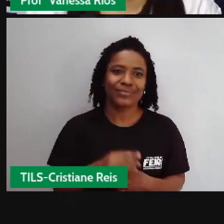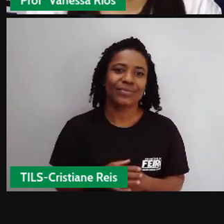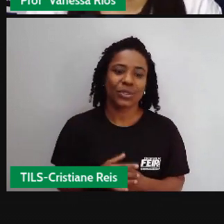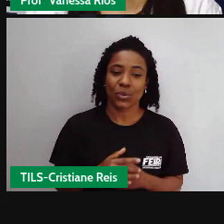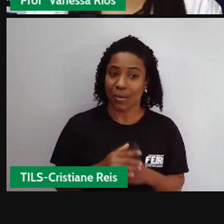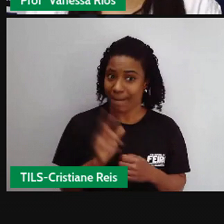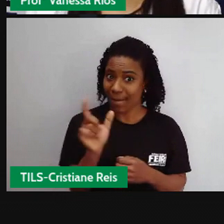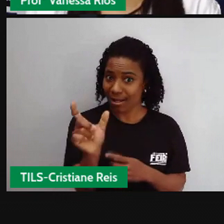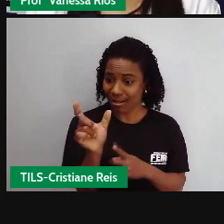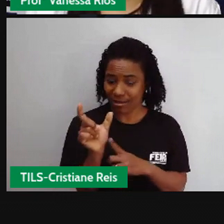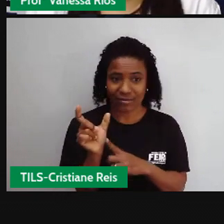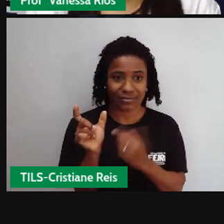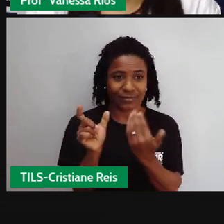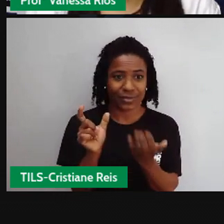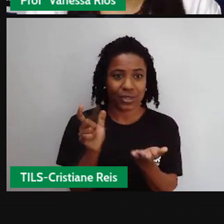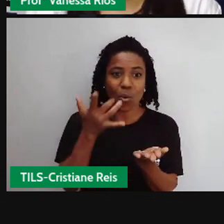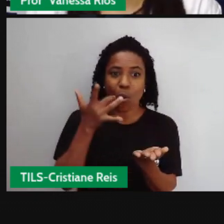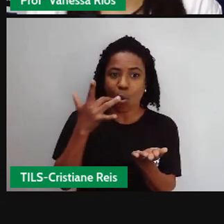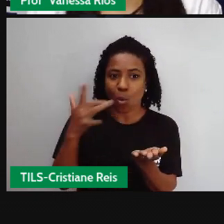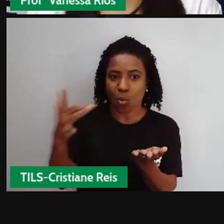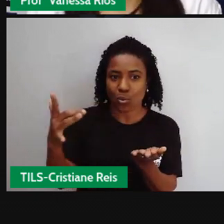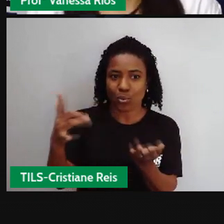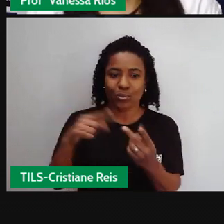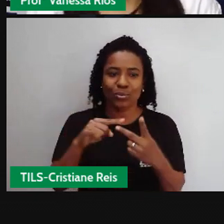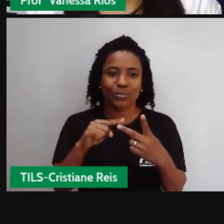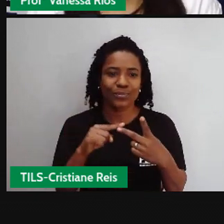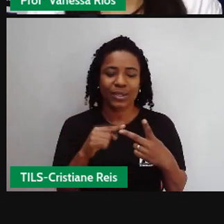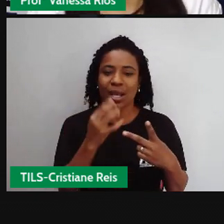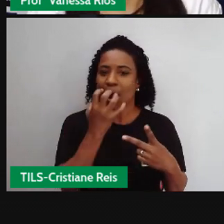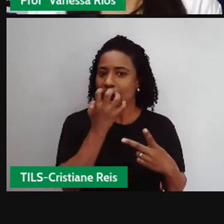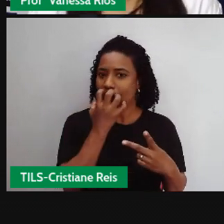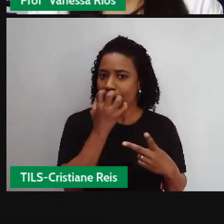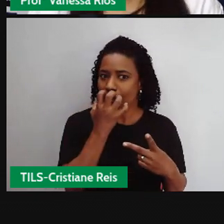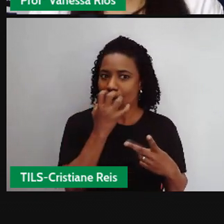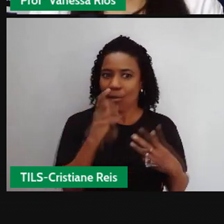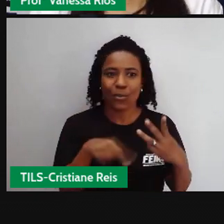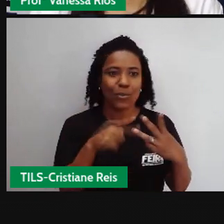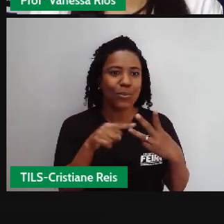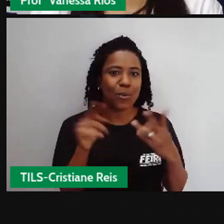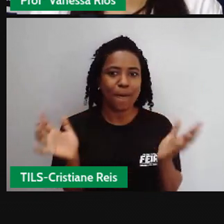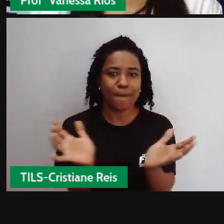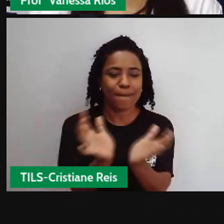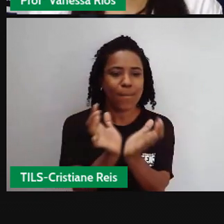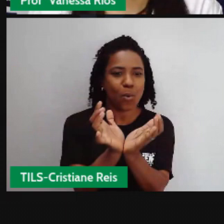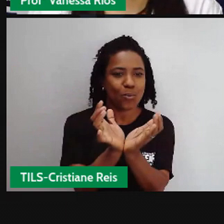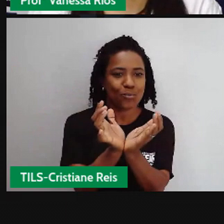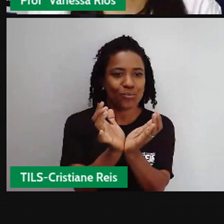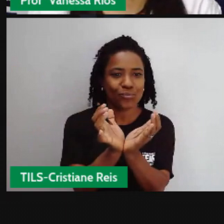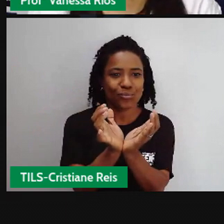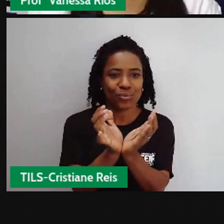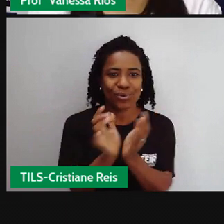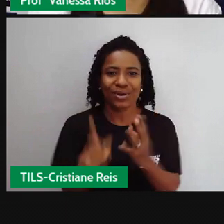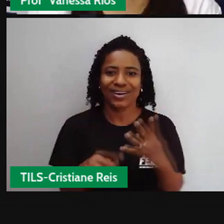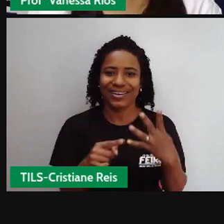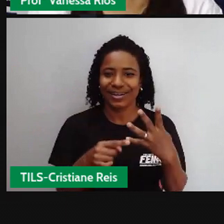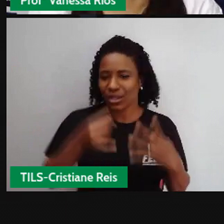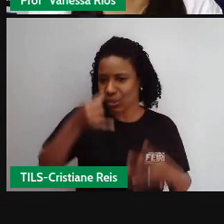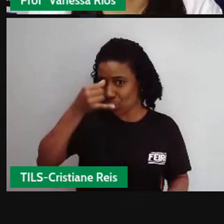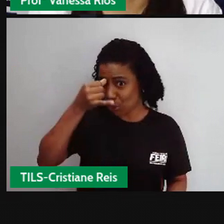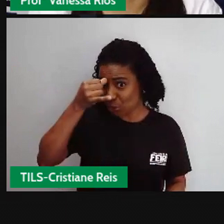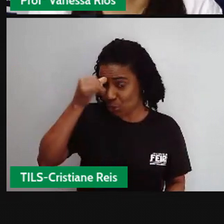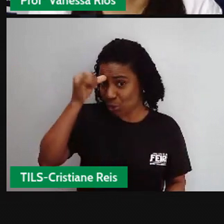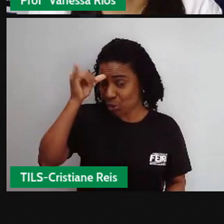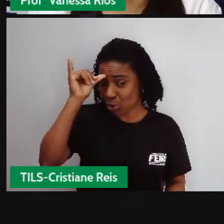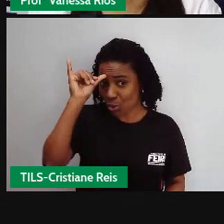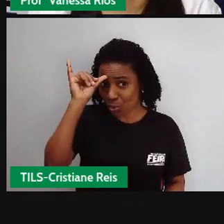Ouro, cachorro, povo, touro. Olha só. Será que existe alguma